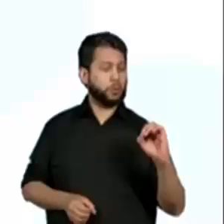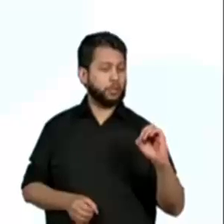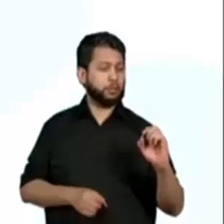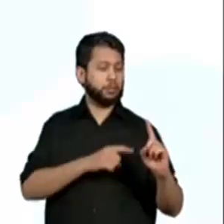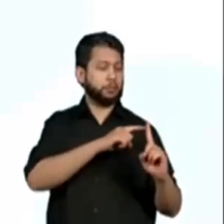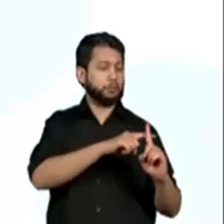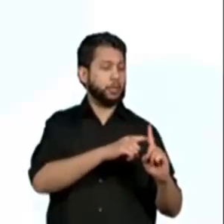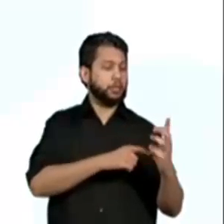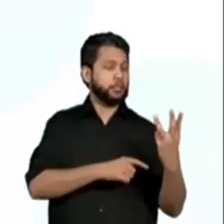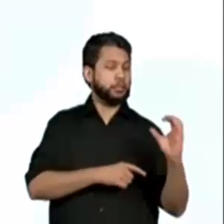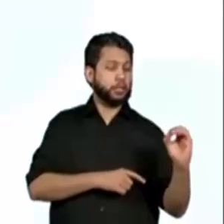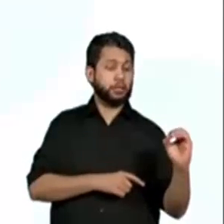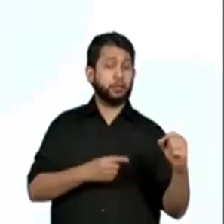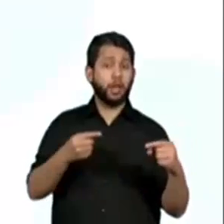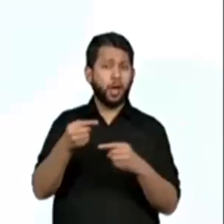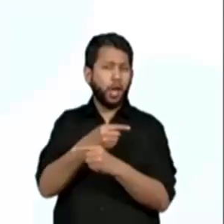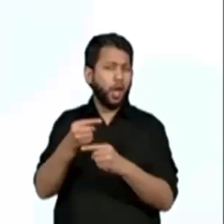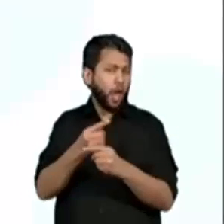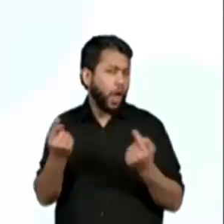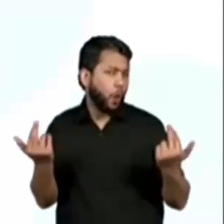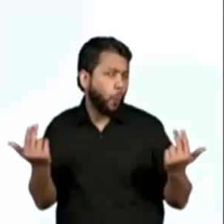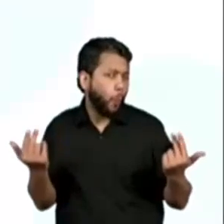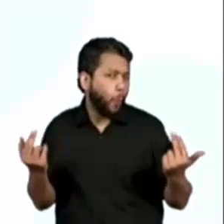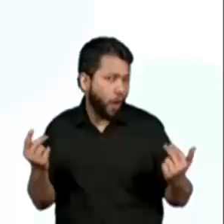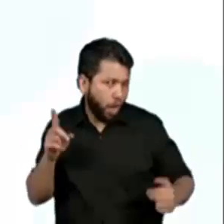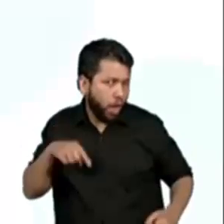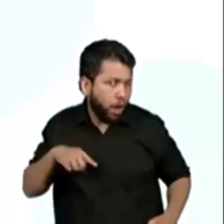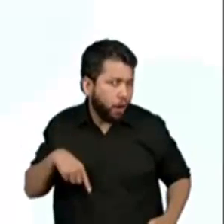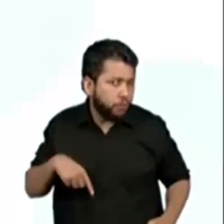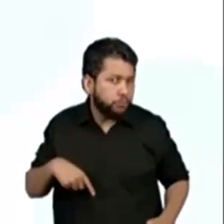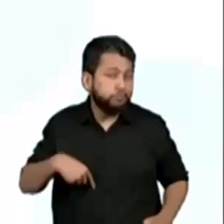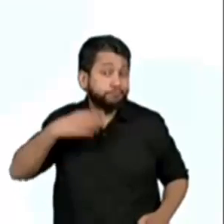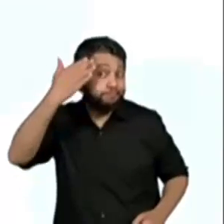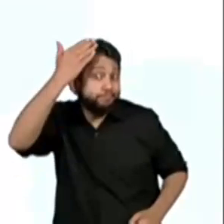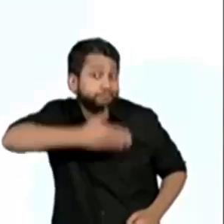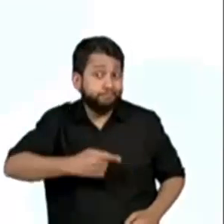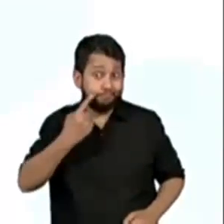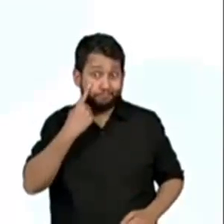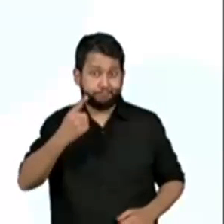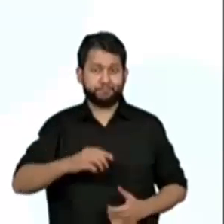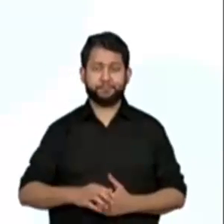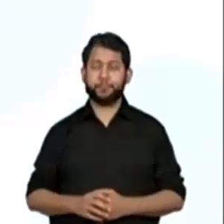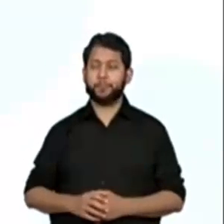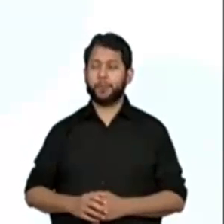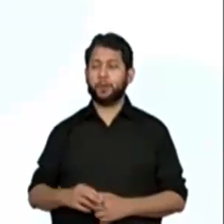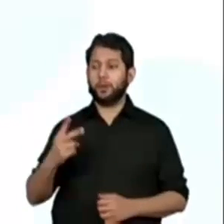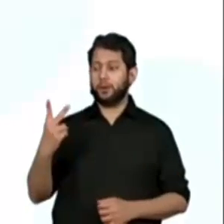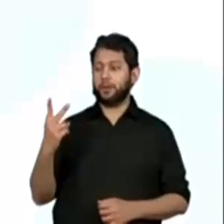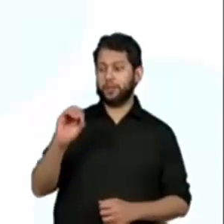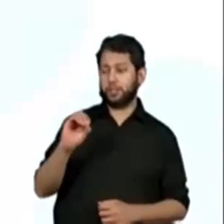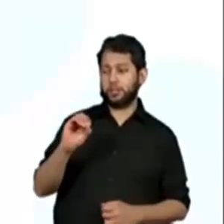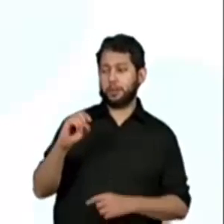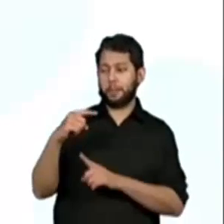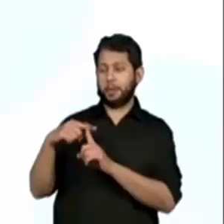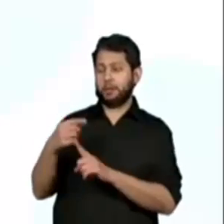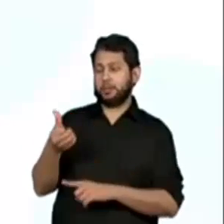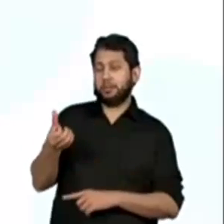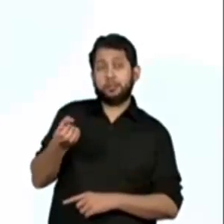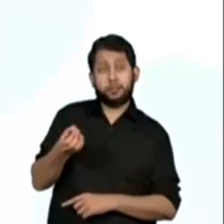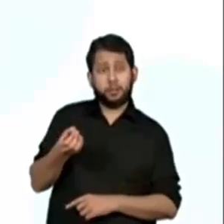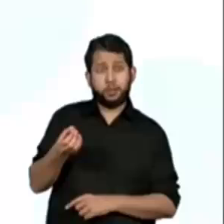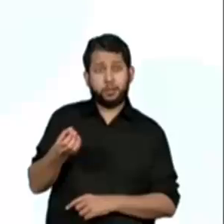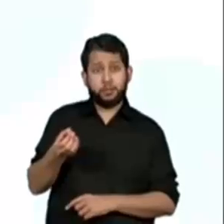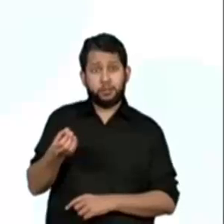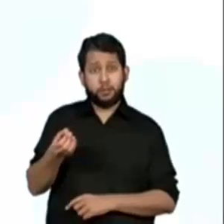30. Então, vamos lá, vou repetir. 20 mais 60 é igual, ou eu posso dizer é